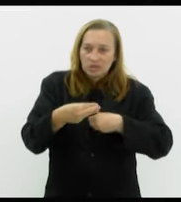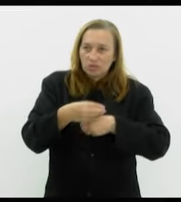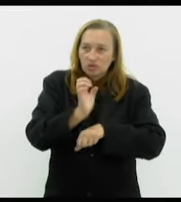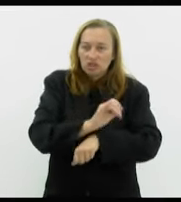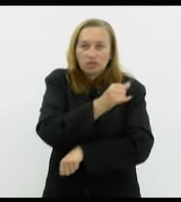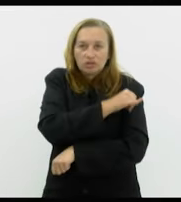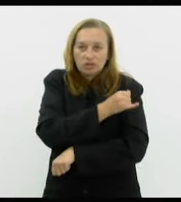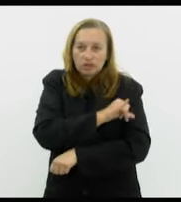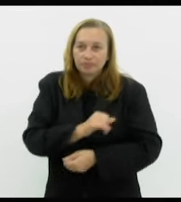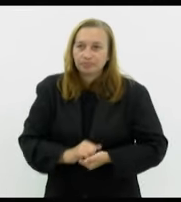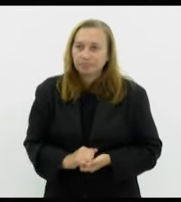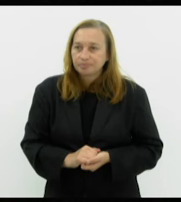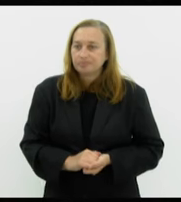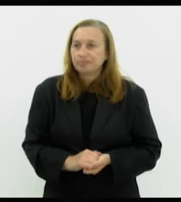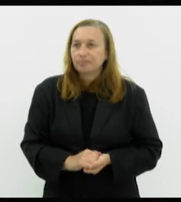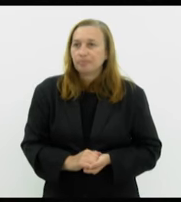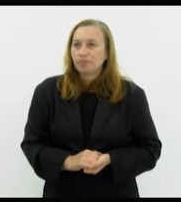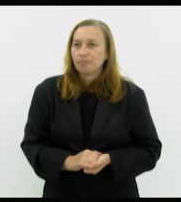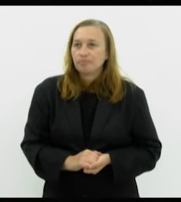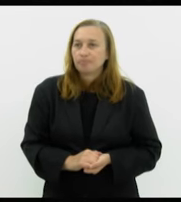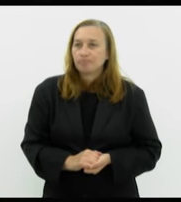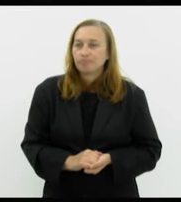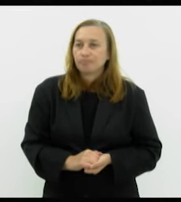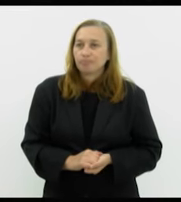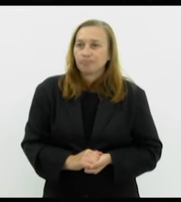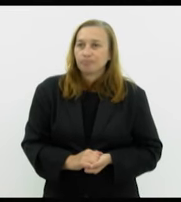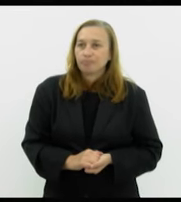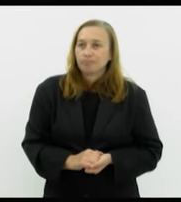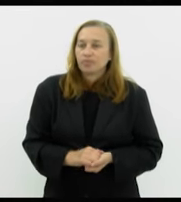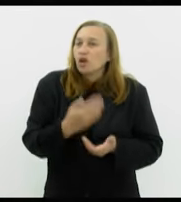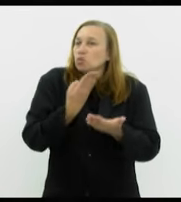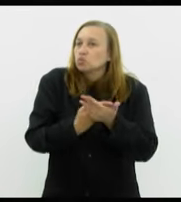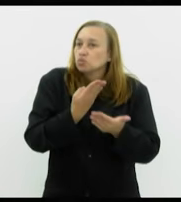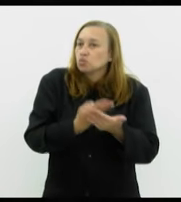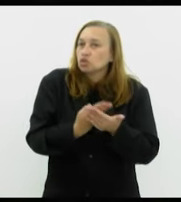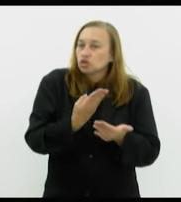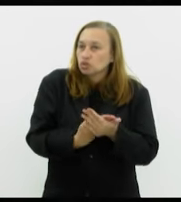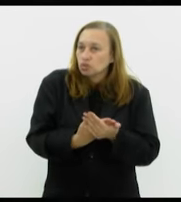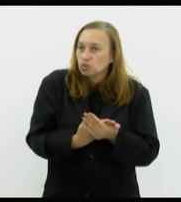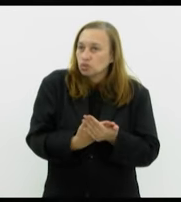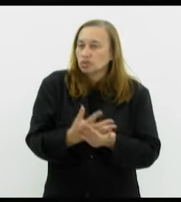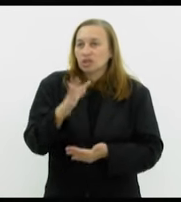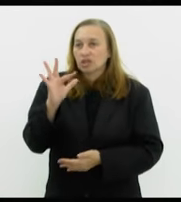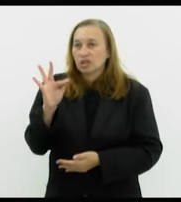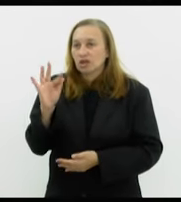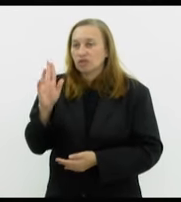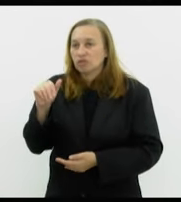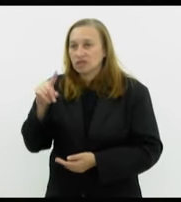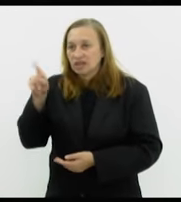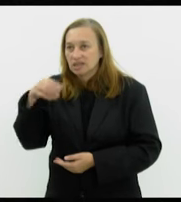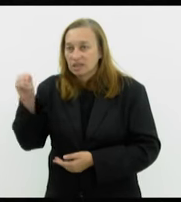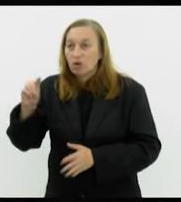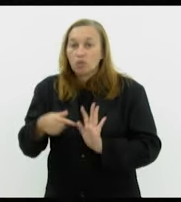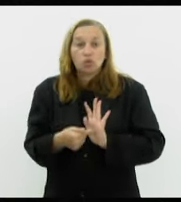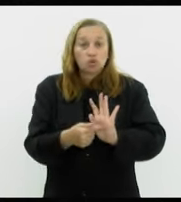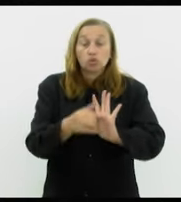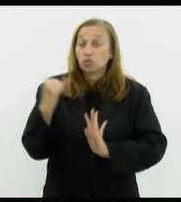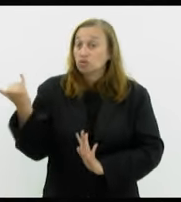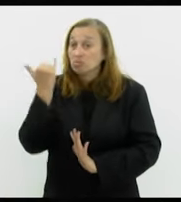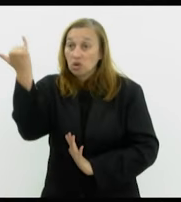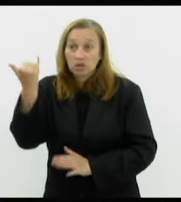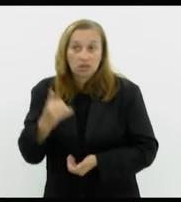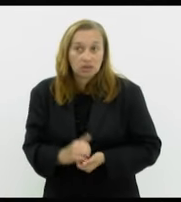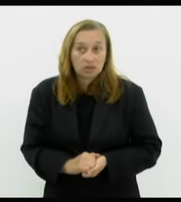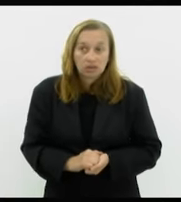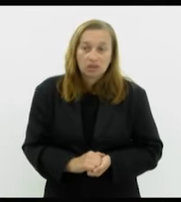92 municípios do Estado do Rio de Janeiro. E o estudo da Fundação Getúlio Vargas demonstrou uma coisa muito importante, que